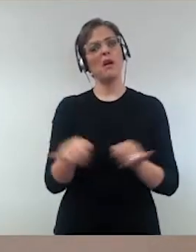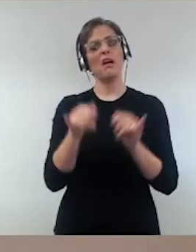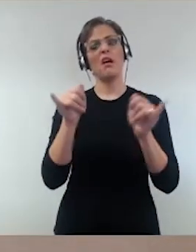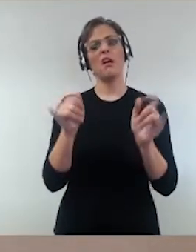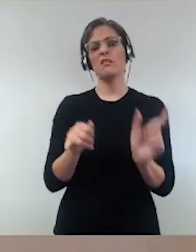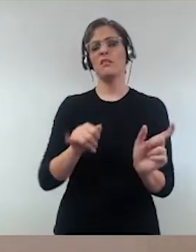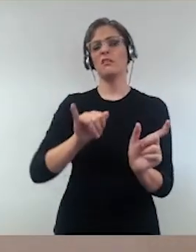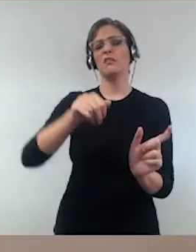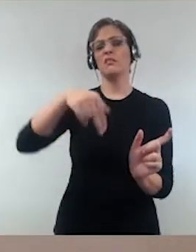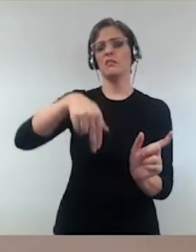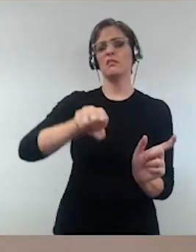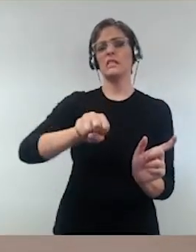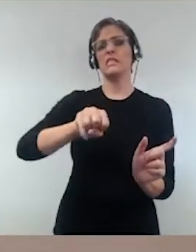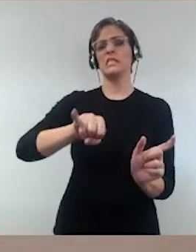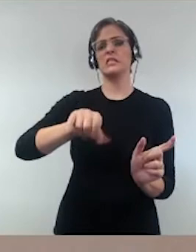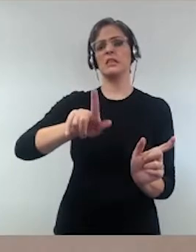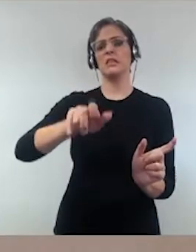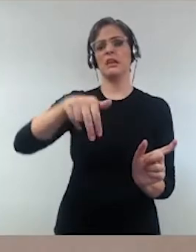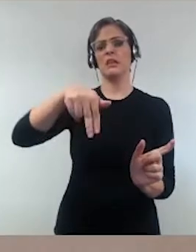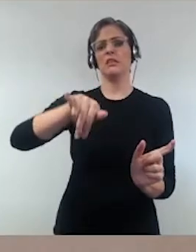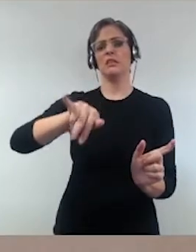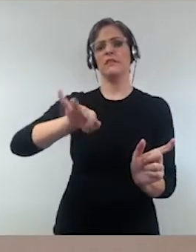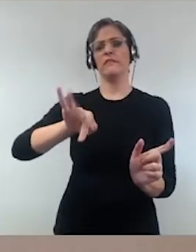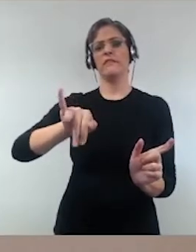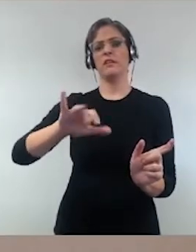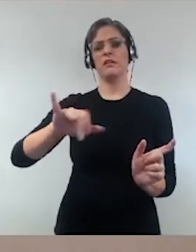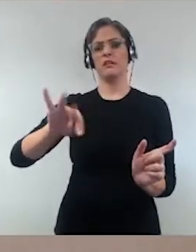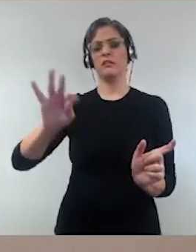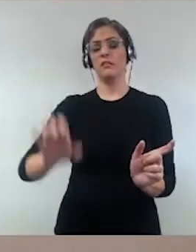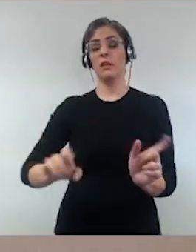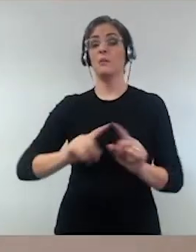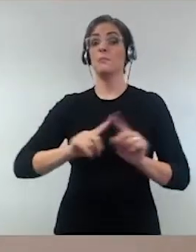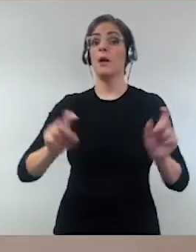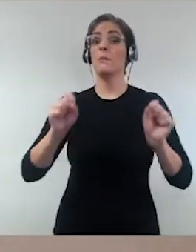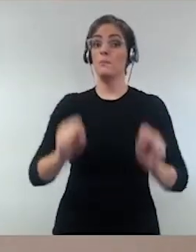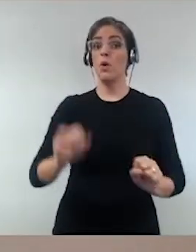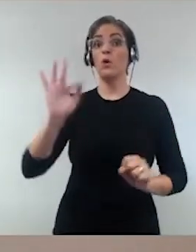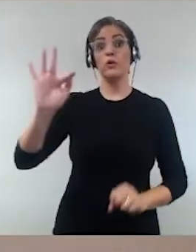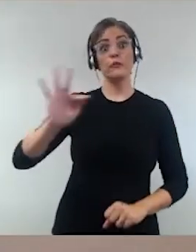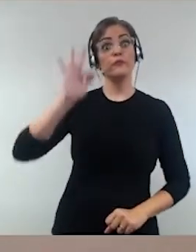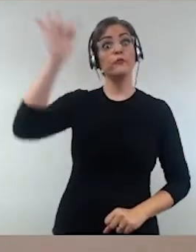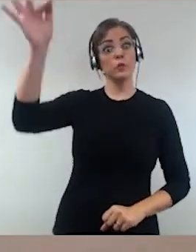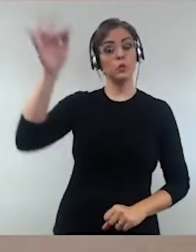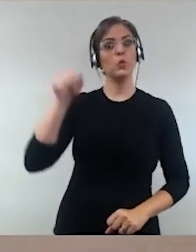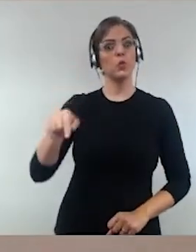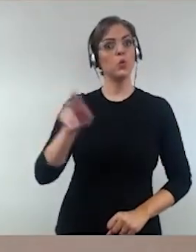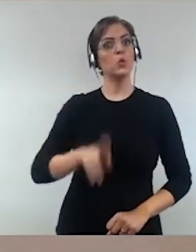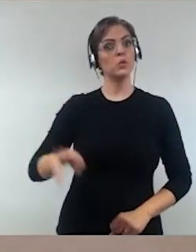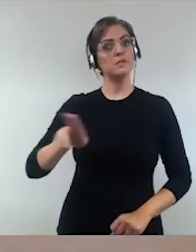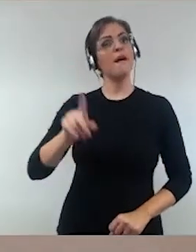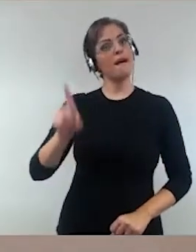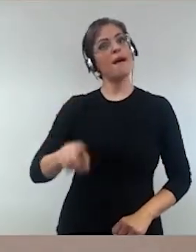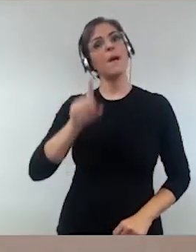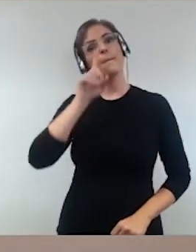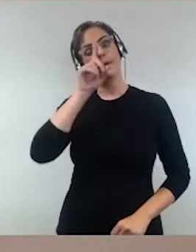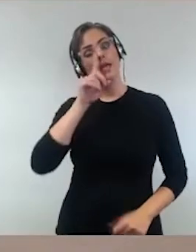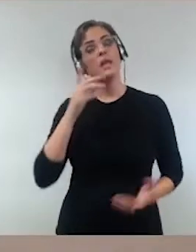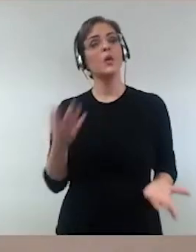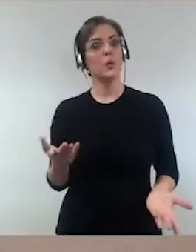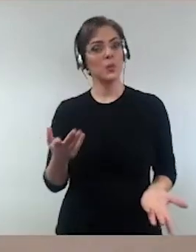acarretar riscos, ele pode, no futuro, ser utilizado em um contexto de risco. né? Em um contexto em que essa pessoa